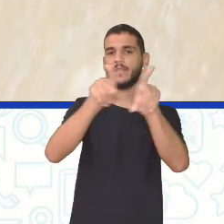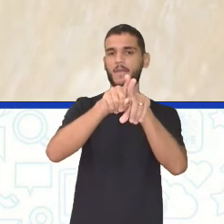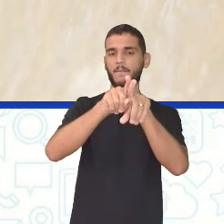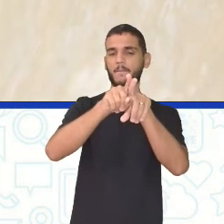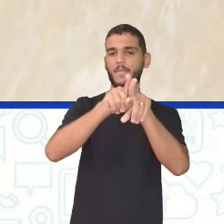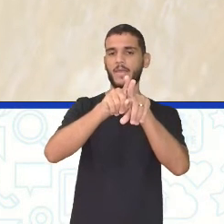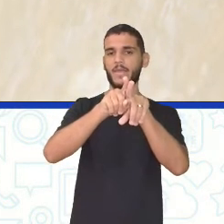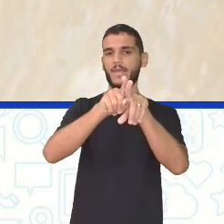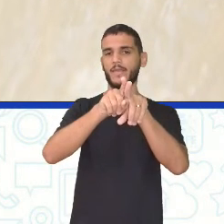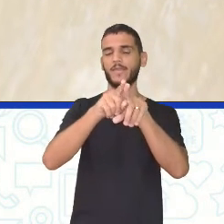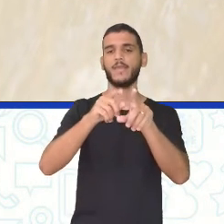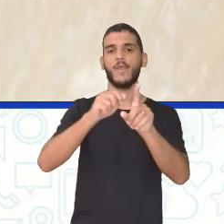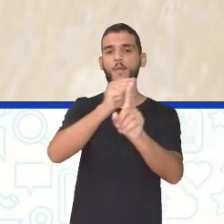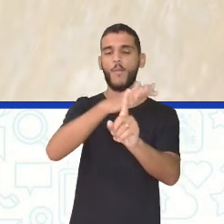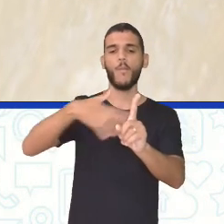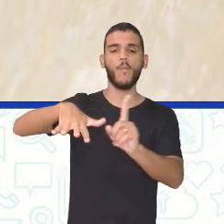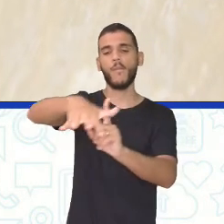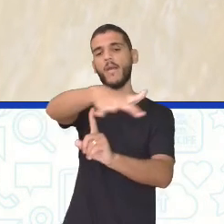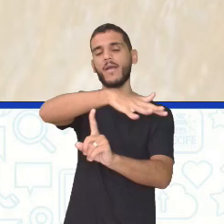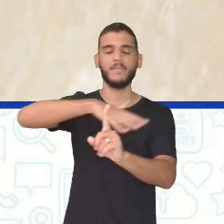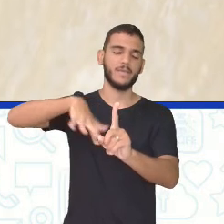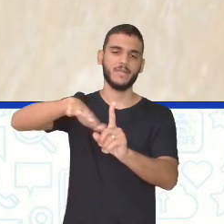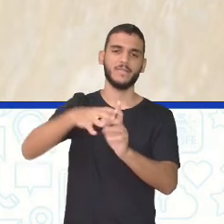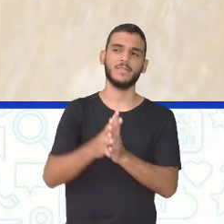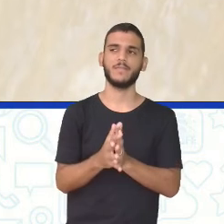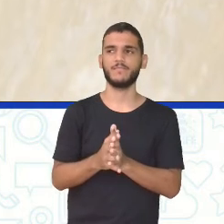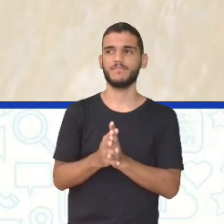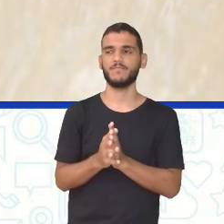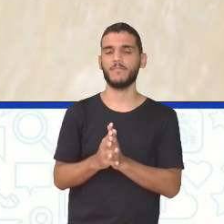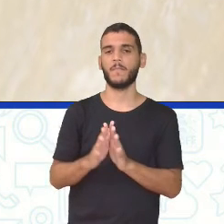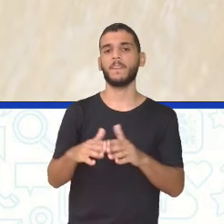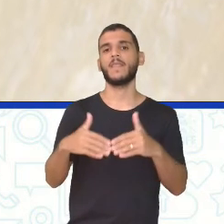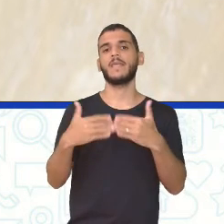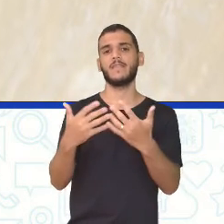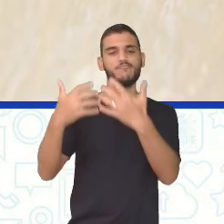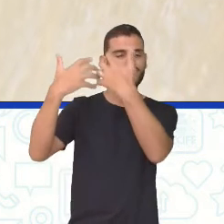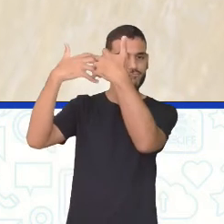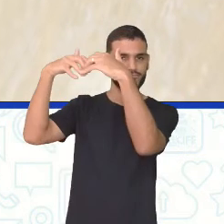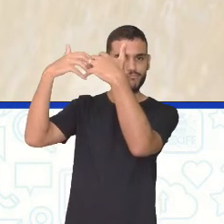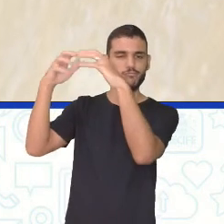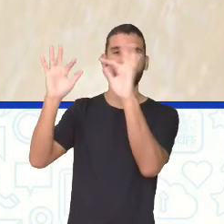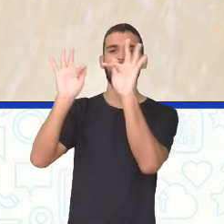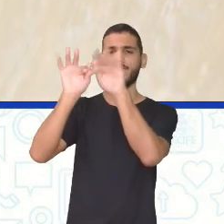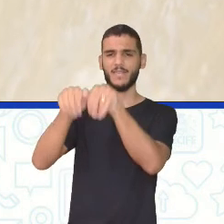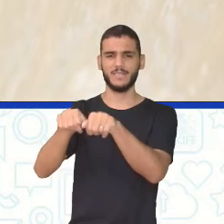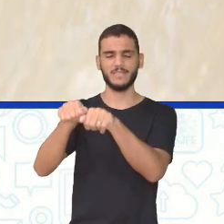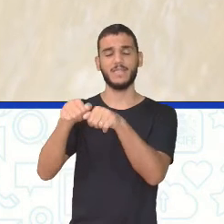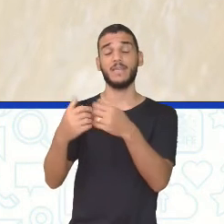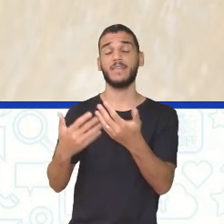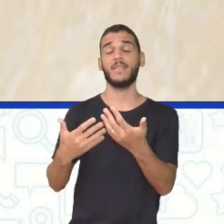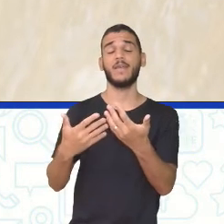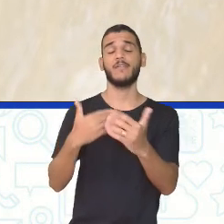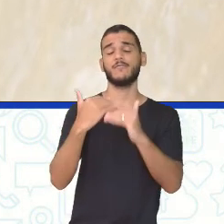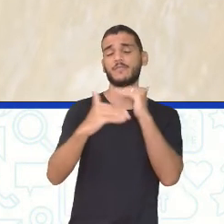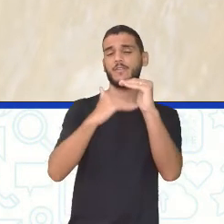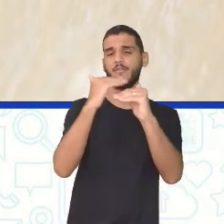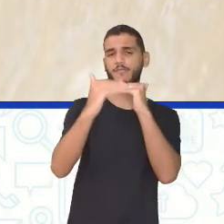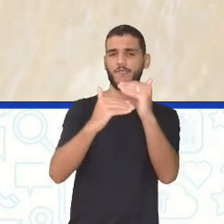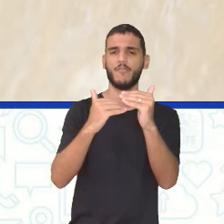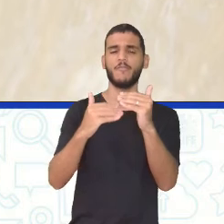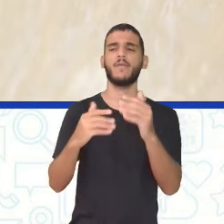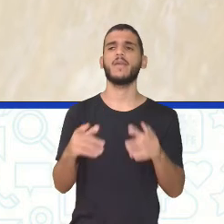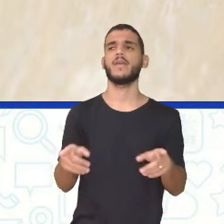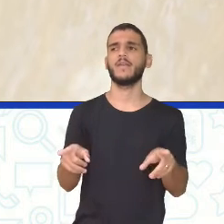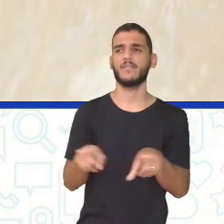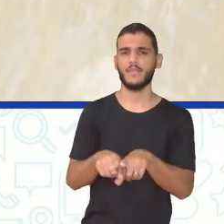questão ambiental? Então, depois de toda essa reflexão que a gente fez sobre desenvolvimento,